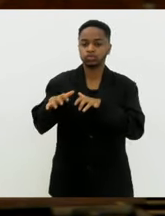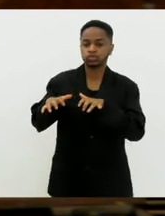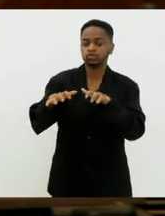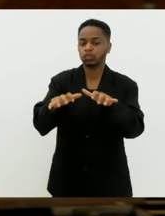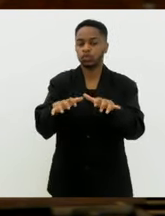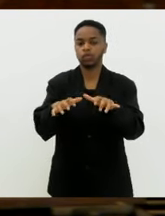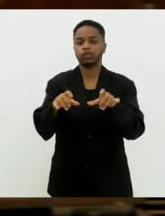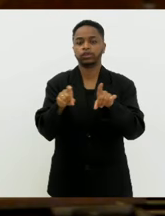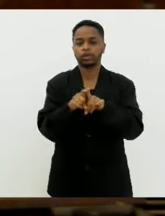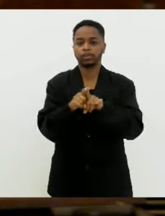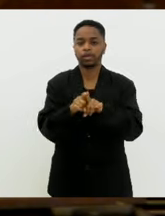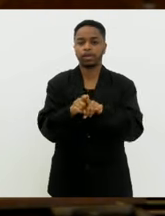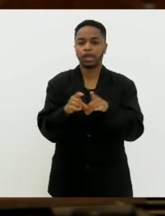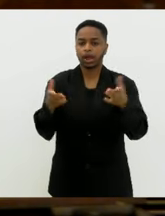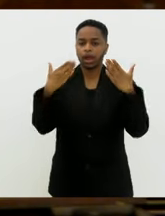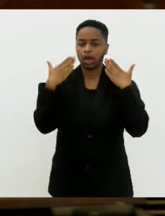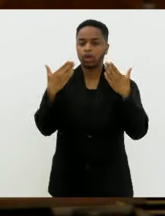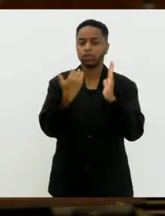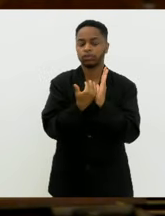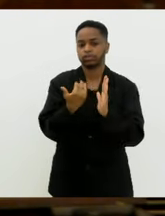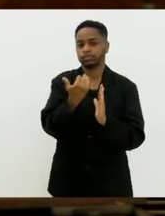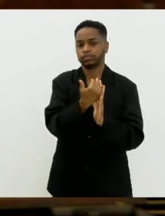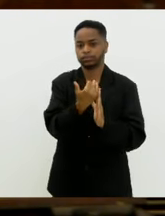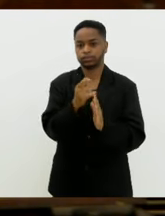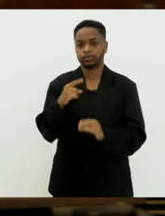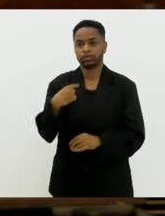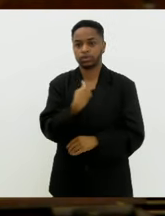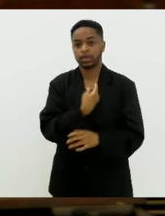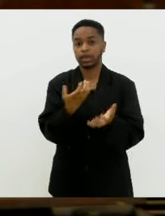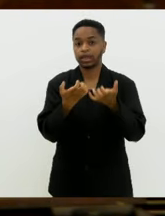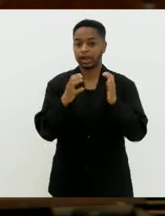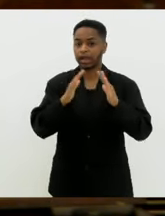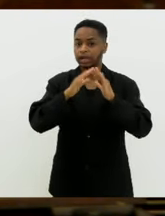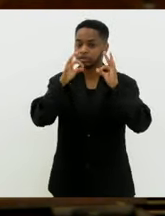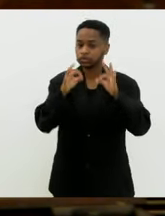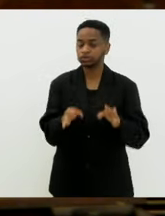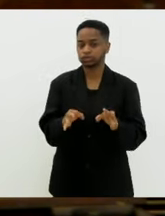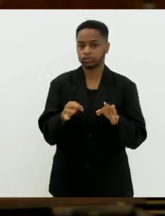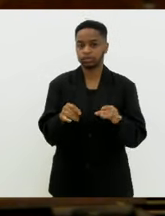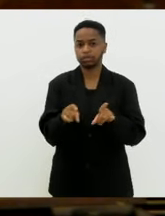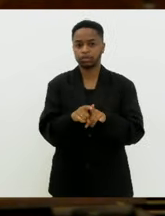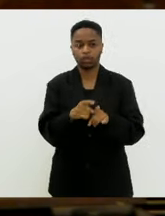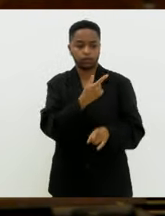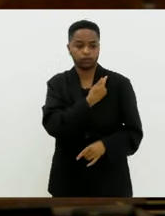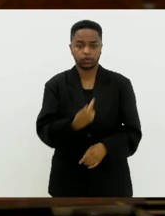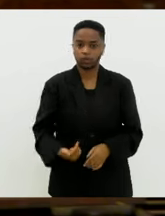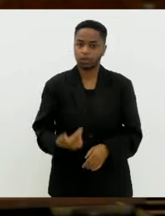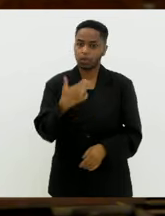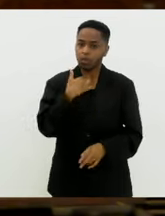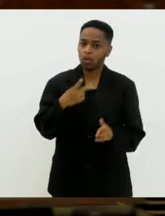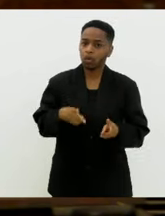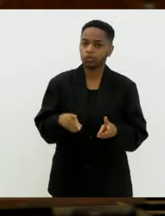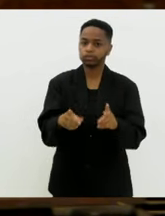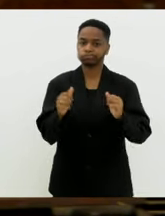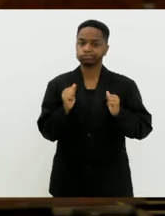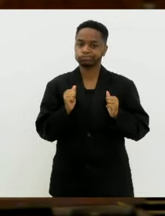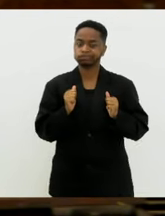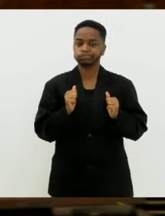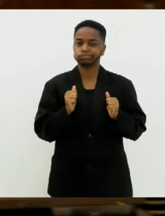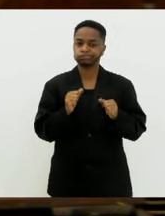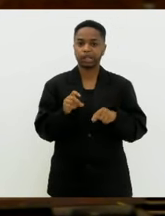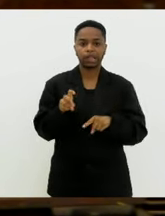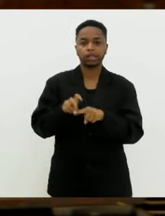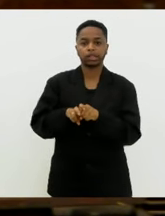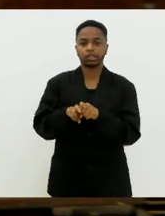fortes, das ondas de calor. A gente quer moradia digna. O governador não pode continuar sentado em cima do